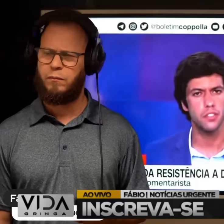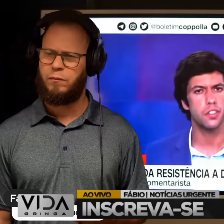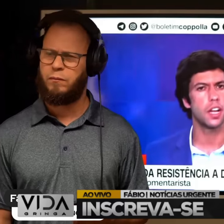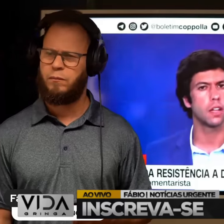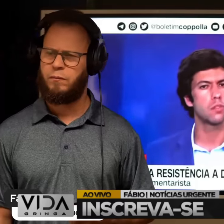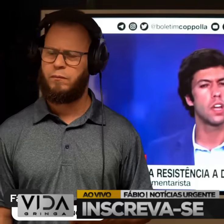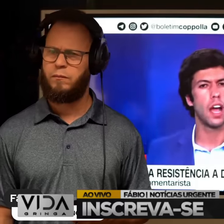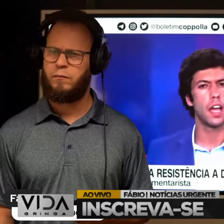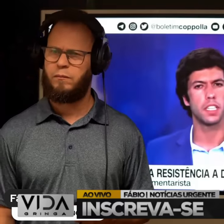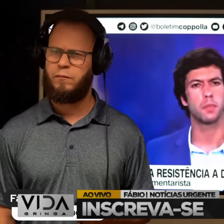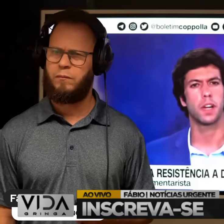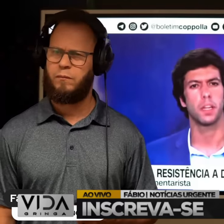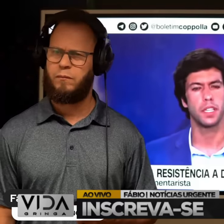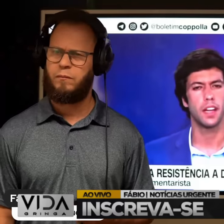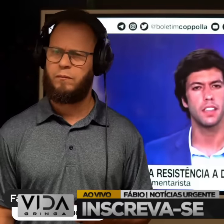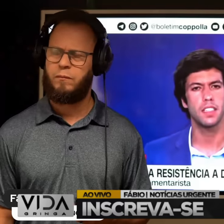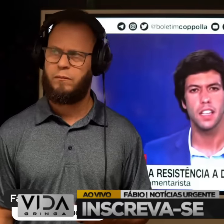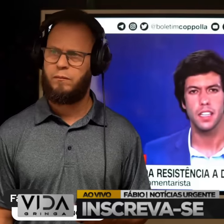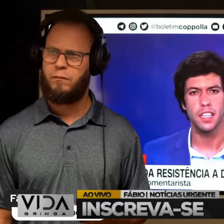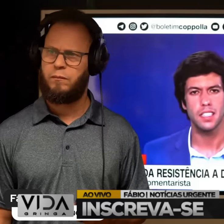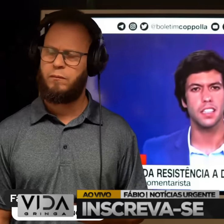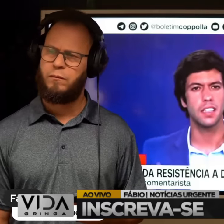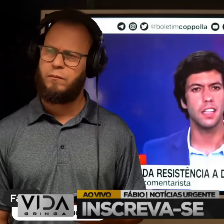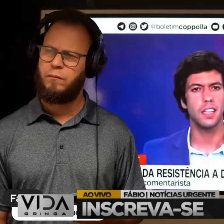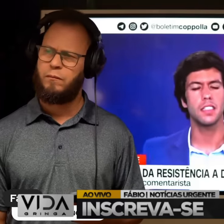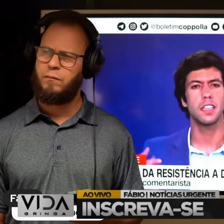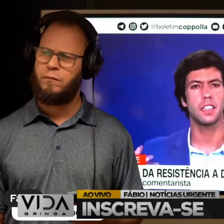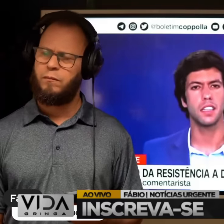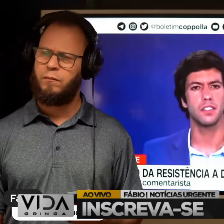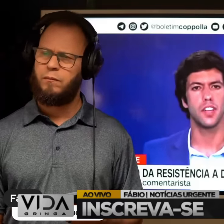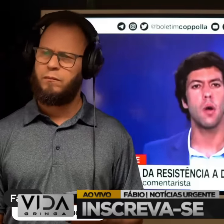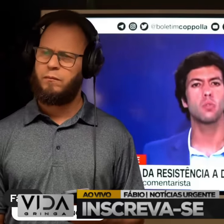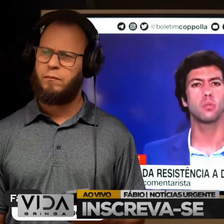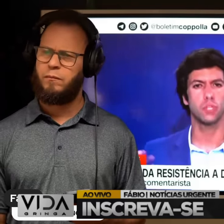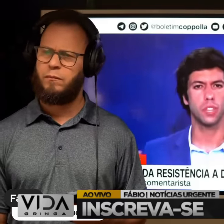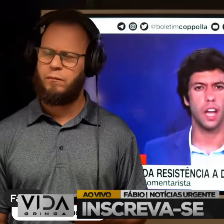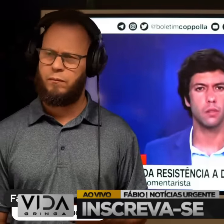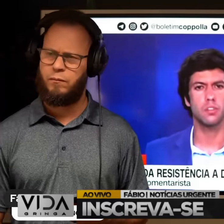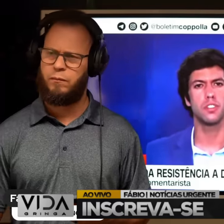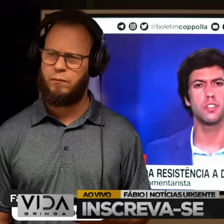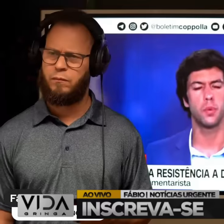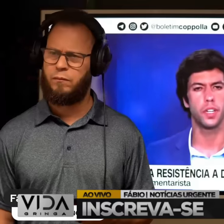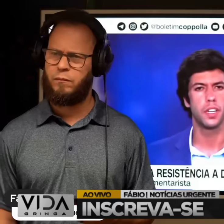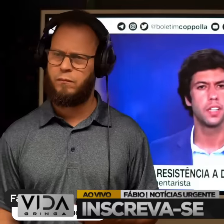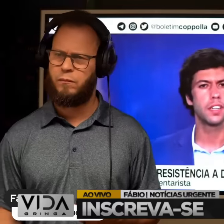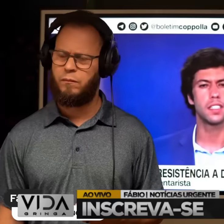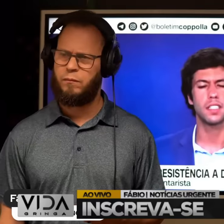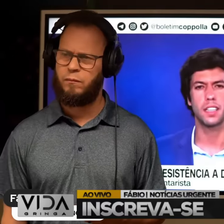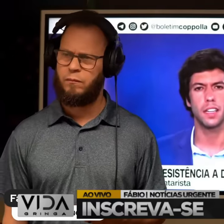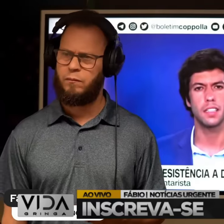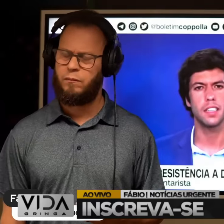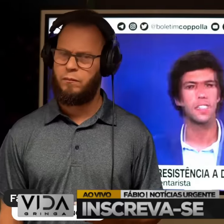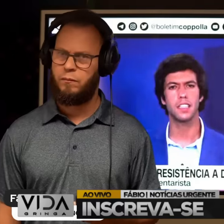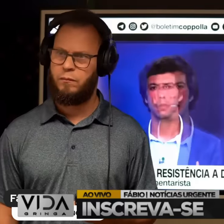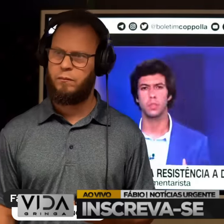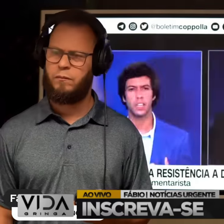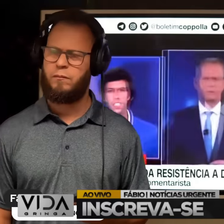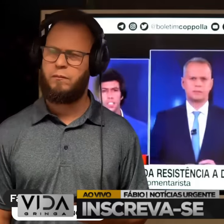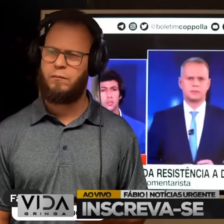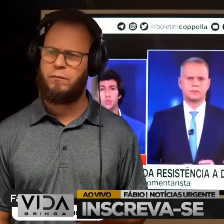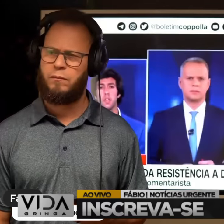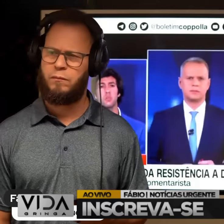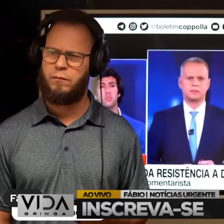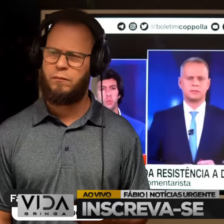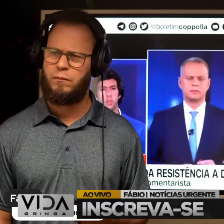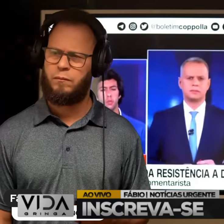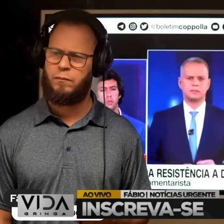reais destinados a emendas parlamentares e das centenas e centenas de altos cargos que dispõe nas estatais, nas autarquias,